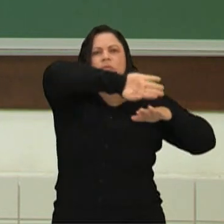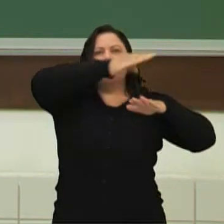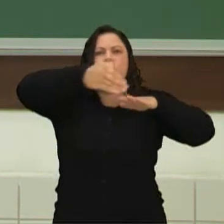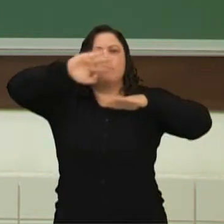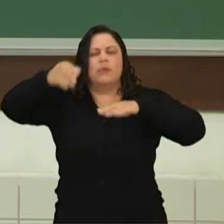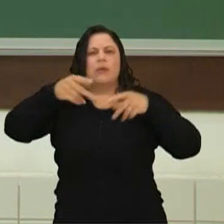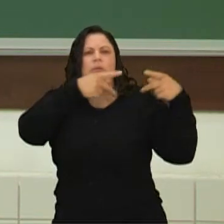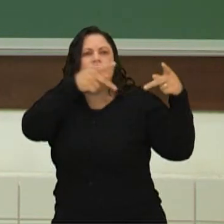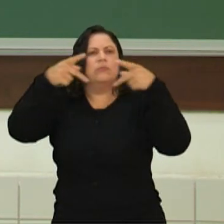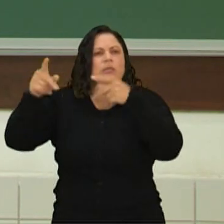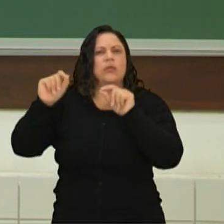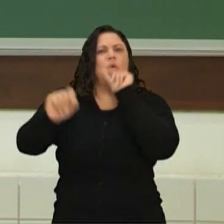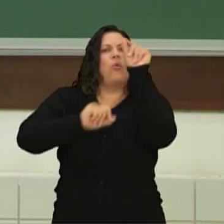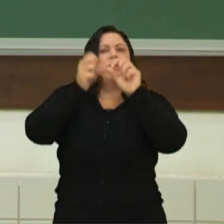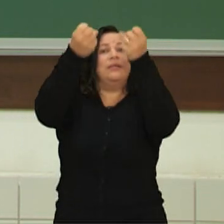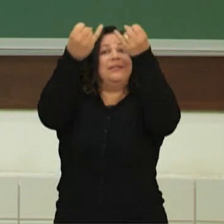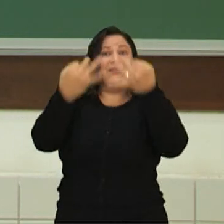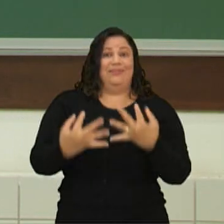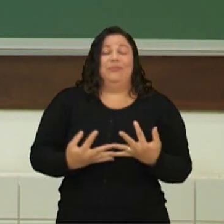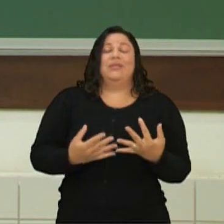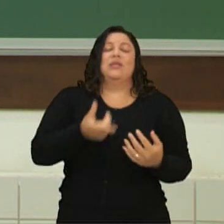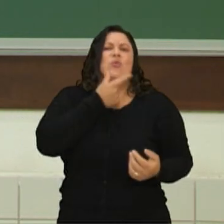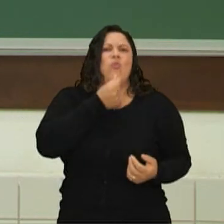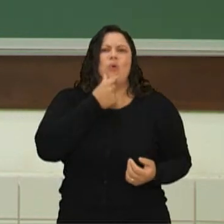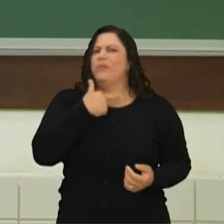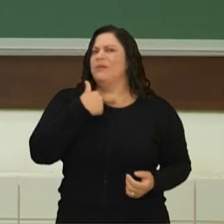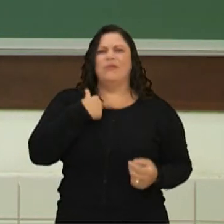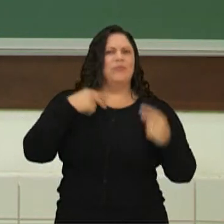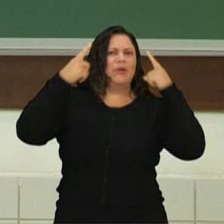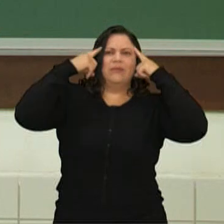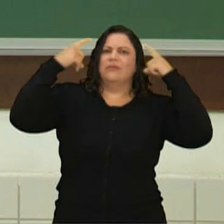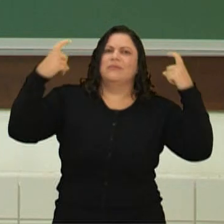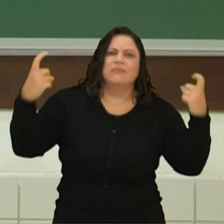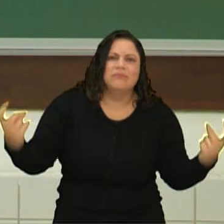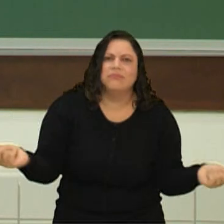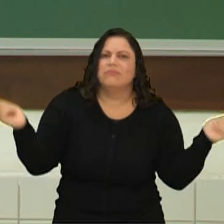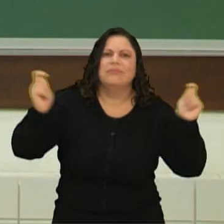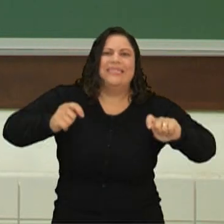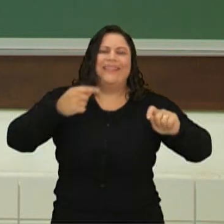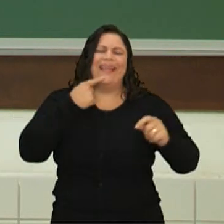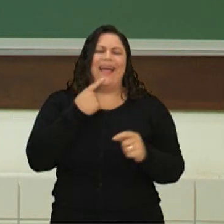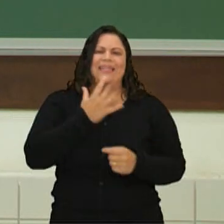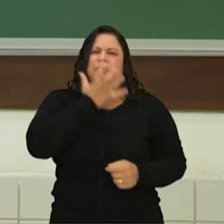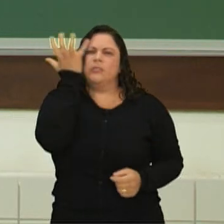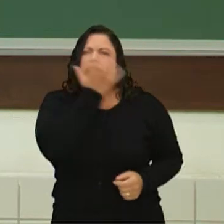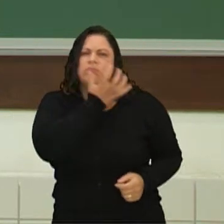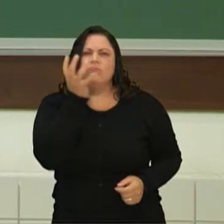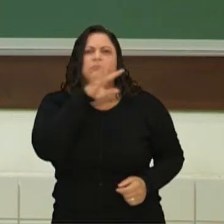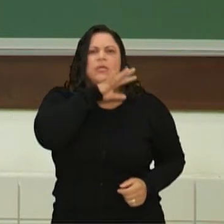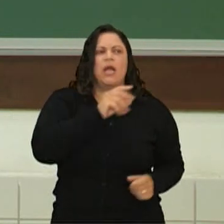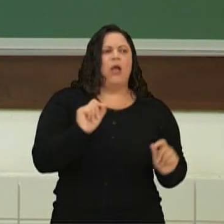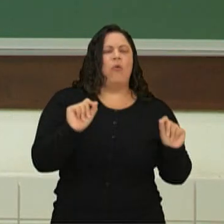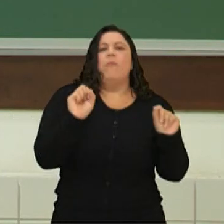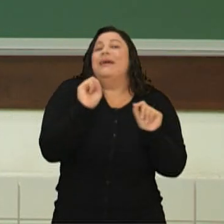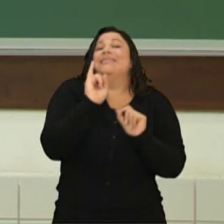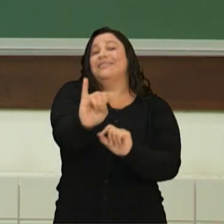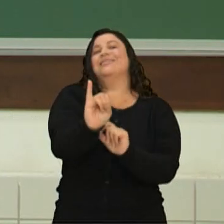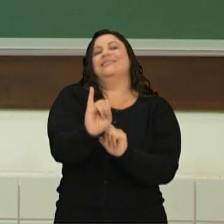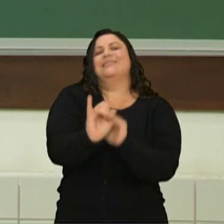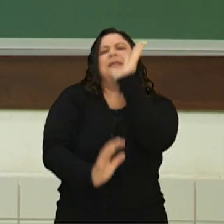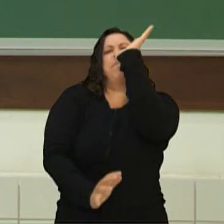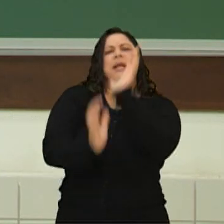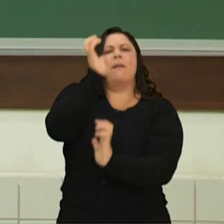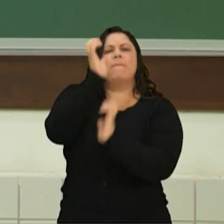se ele for violentado por alguém, ele tem que deixar, ou seja, não revidar, não,